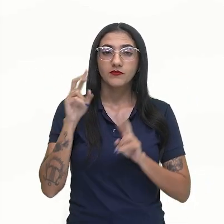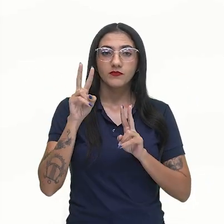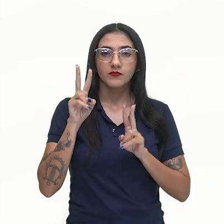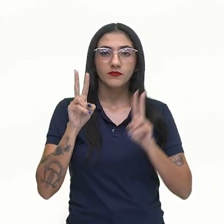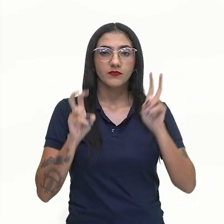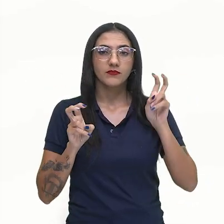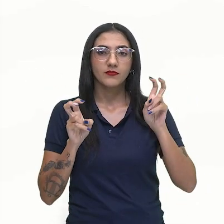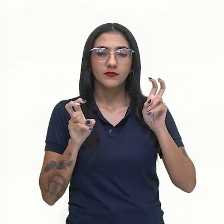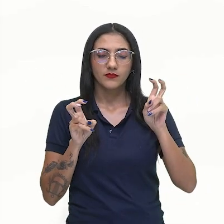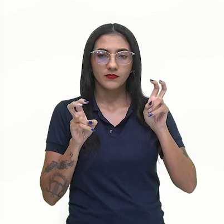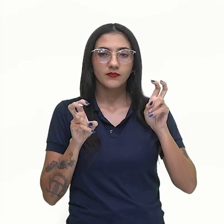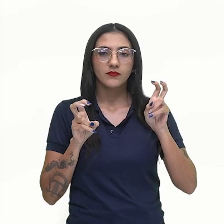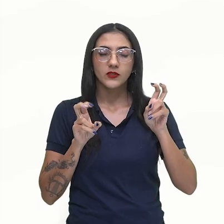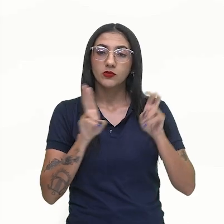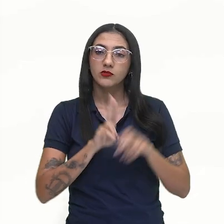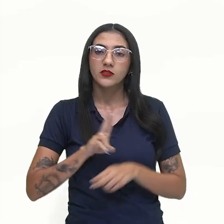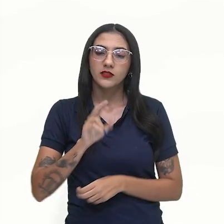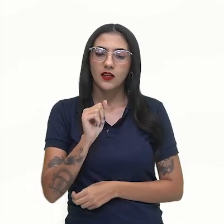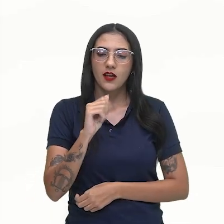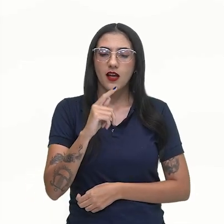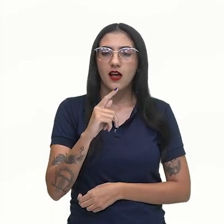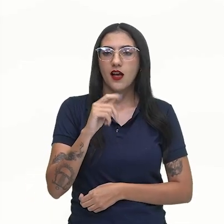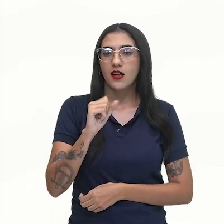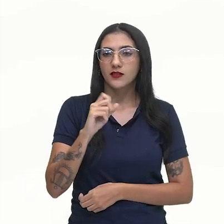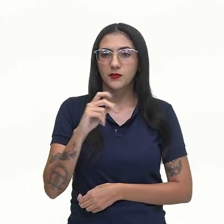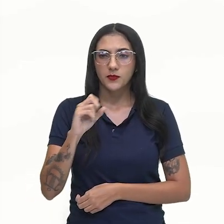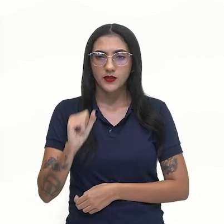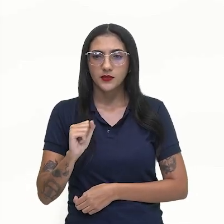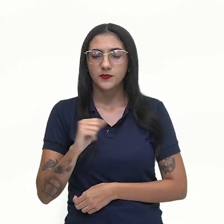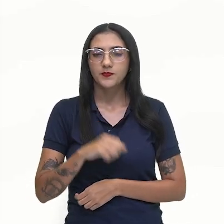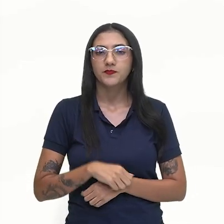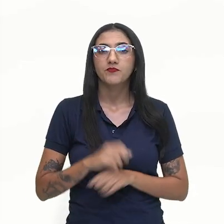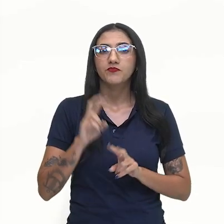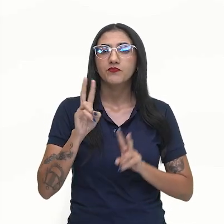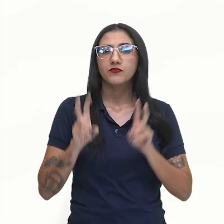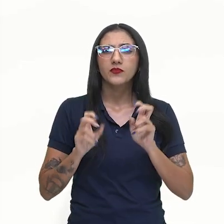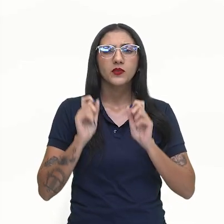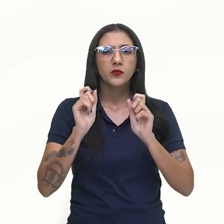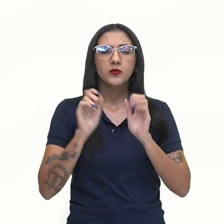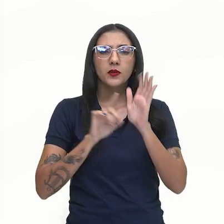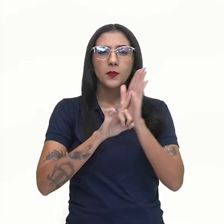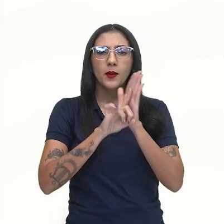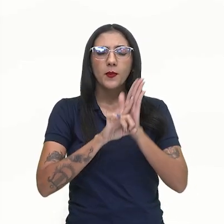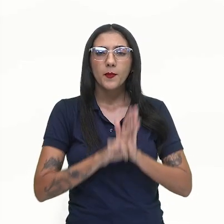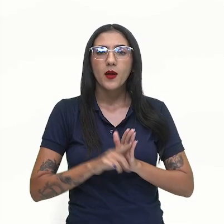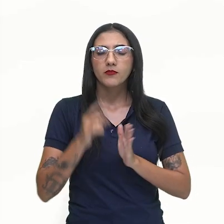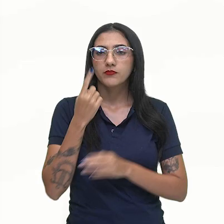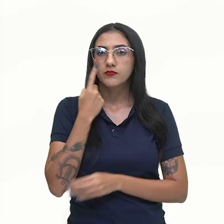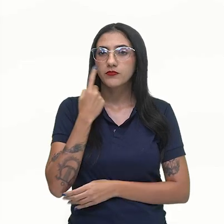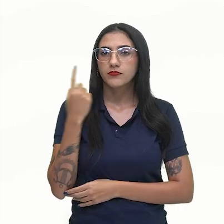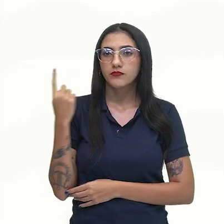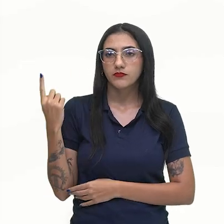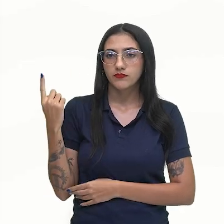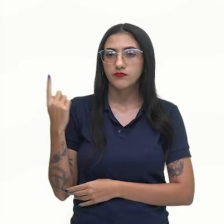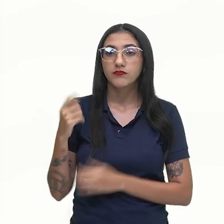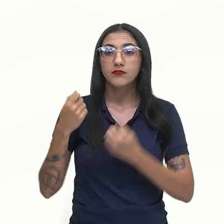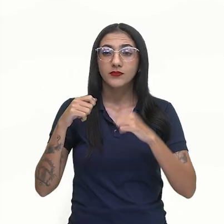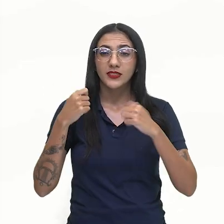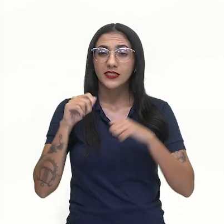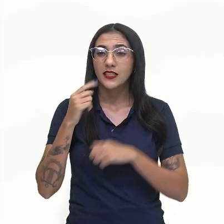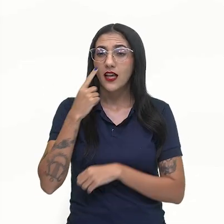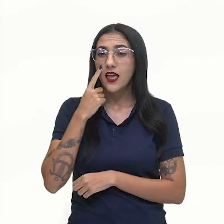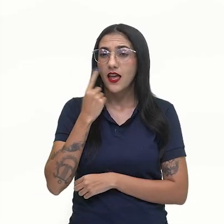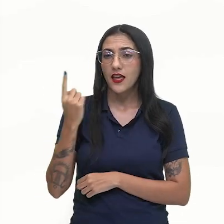né, que são as aspas, né? O que eu pesquisei aqui, gente, indica, então, que eu quero essa